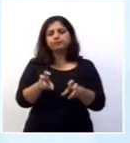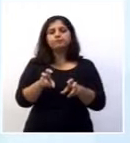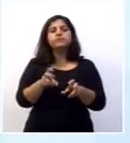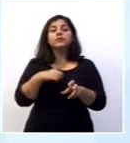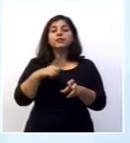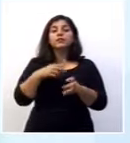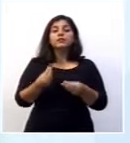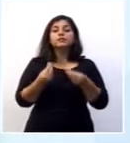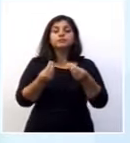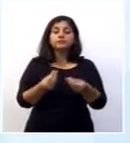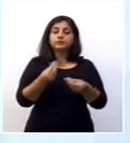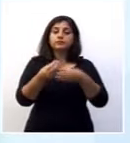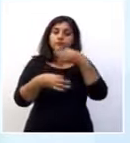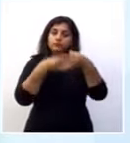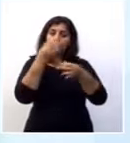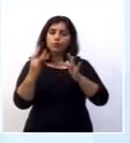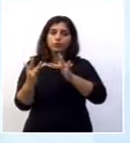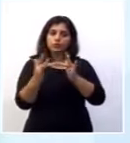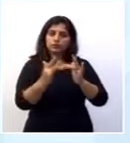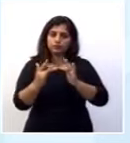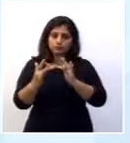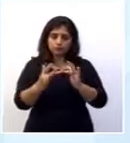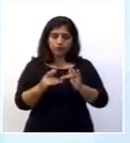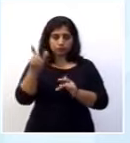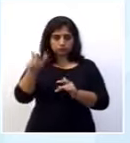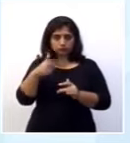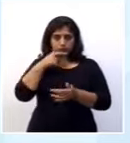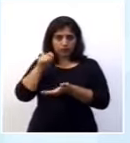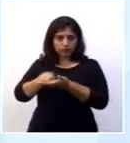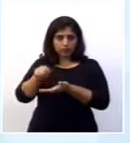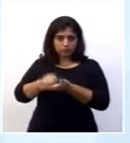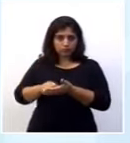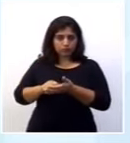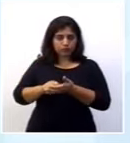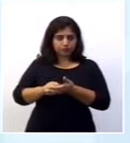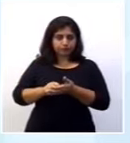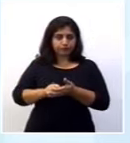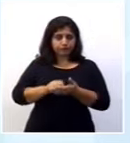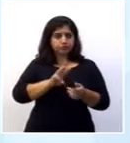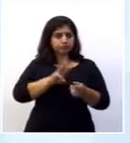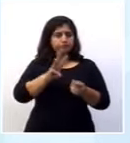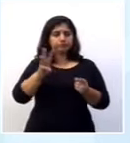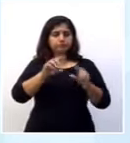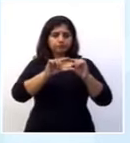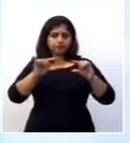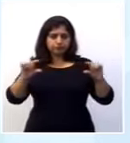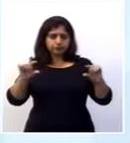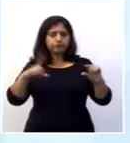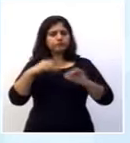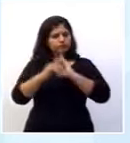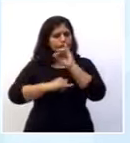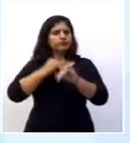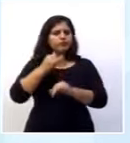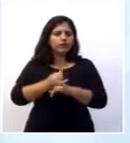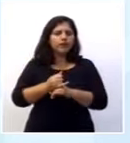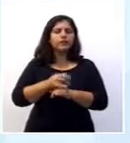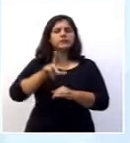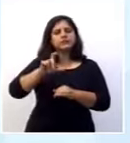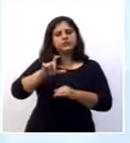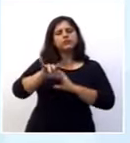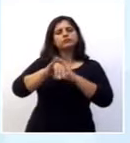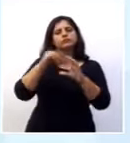deixar também os contatos do Alexandre Camilo. Está aí a página dele na internet, no